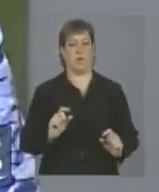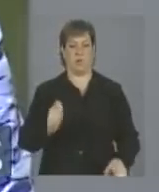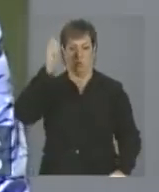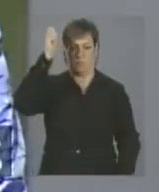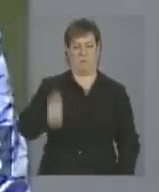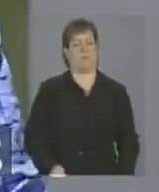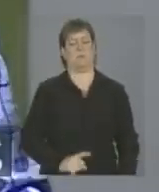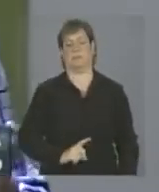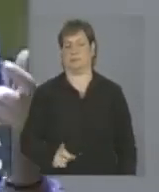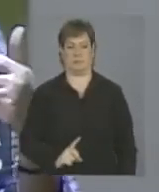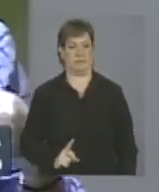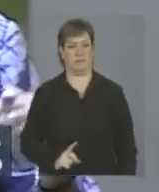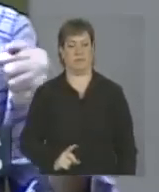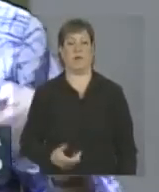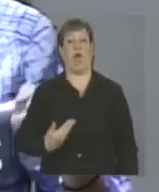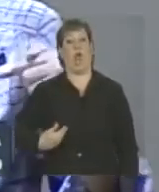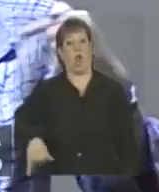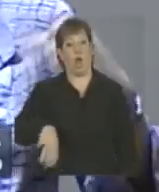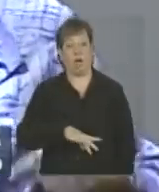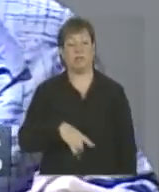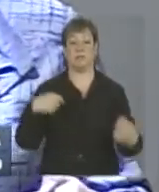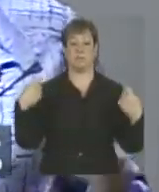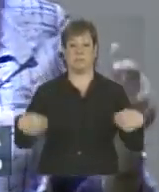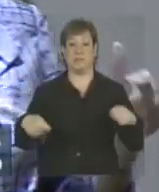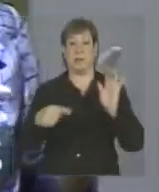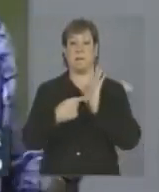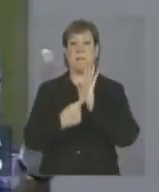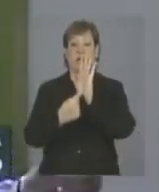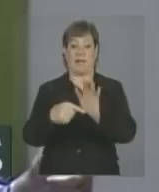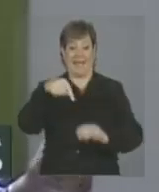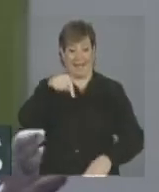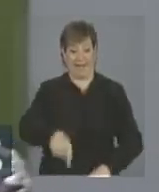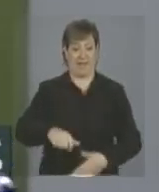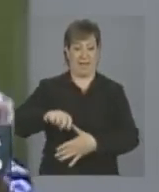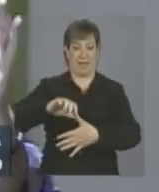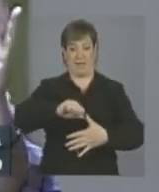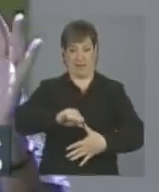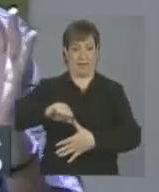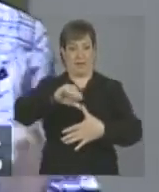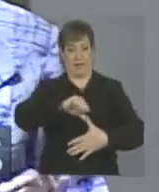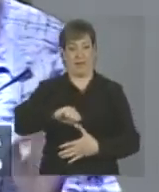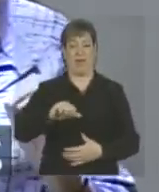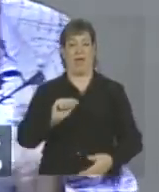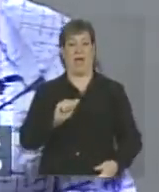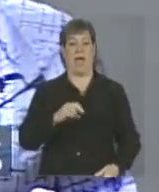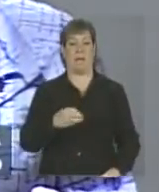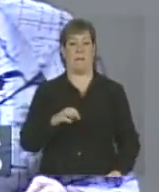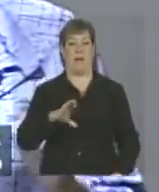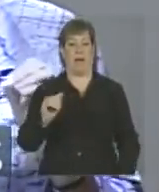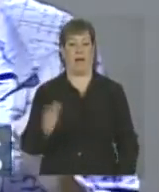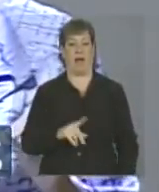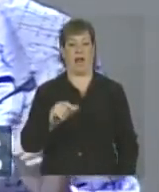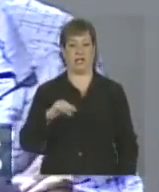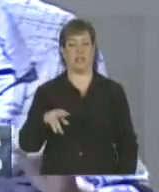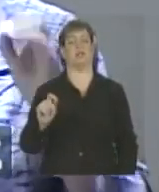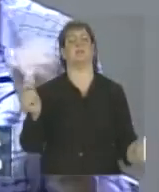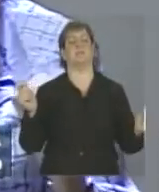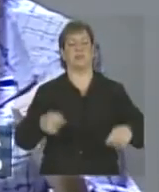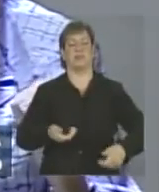imposição de modelos. Nós temos de mostrar, aqui na América Latina, que é possível uma relação